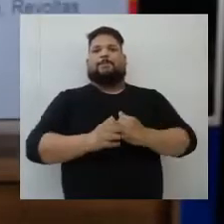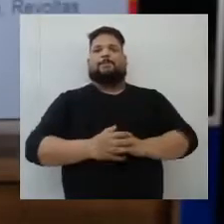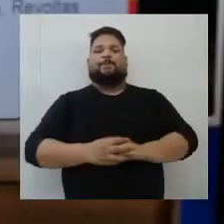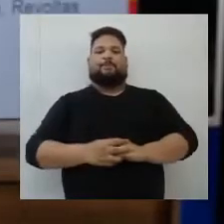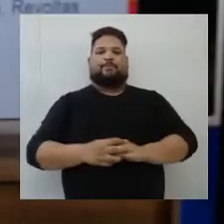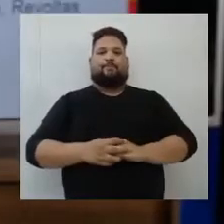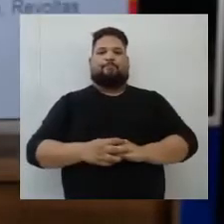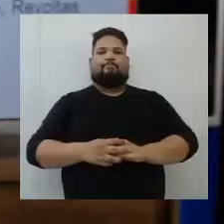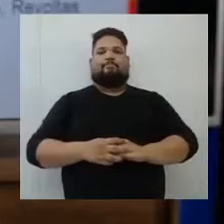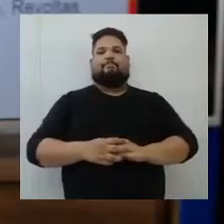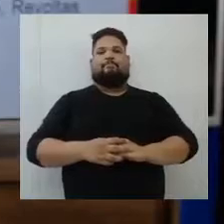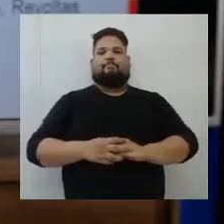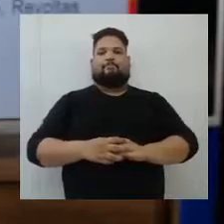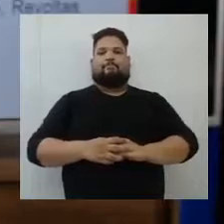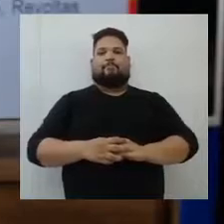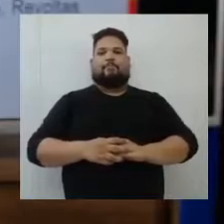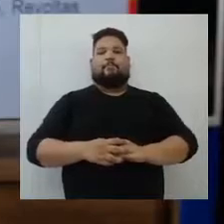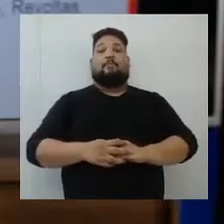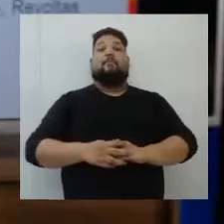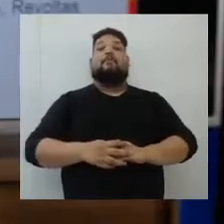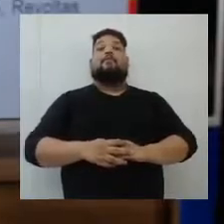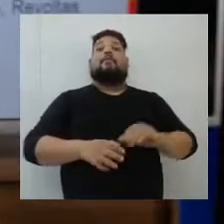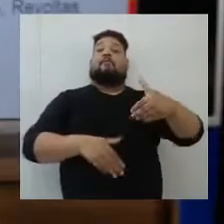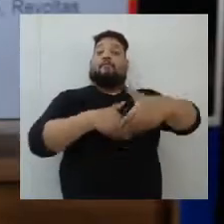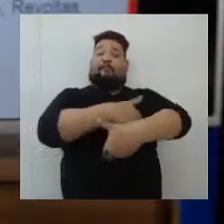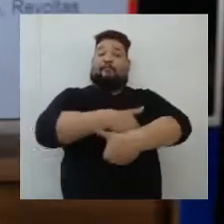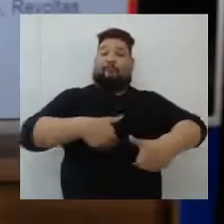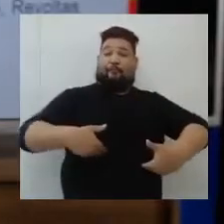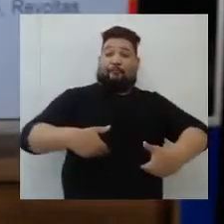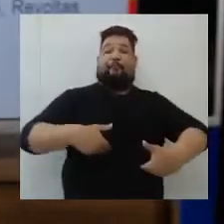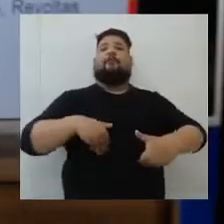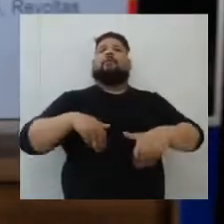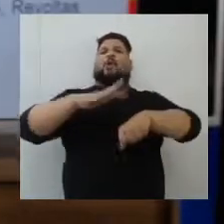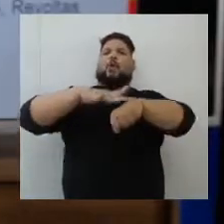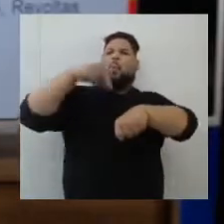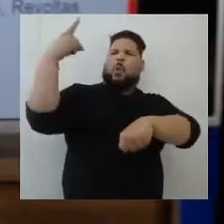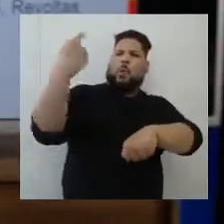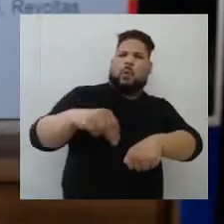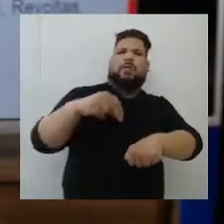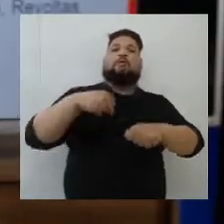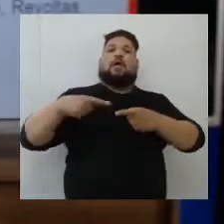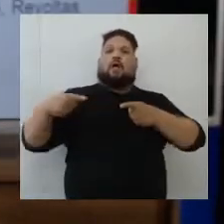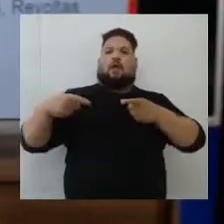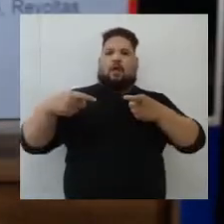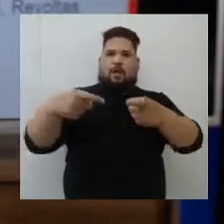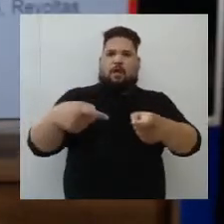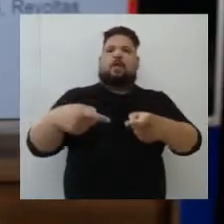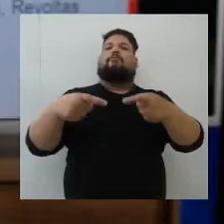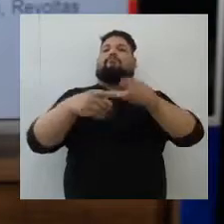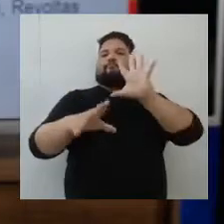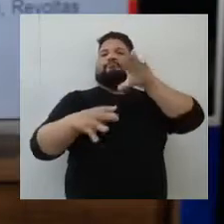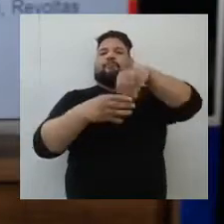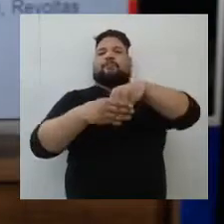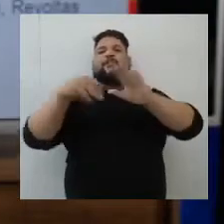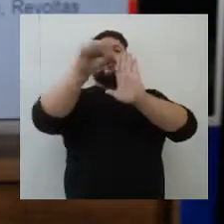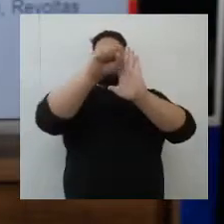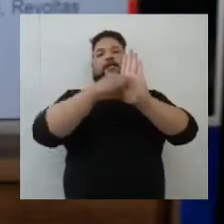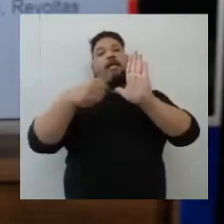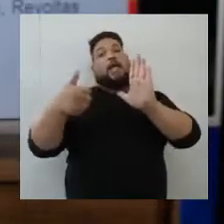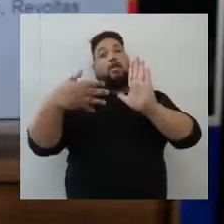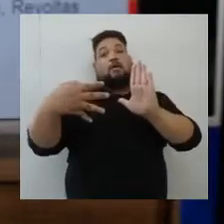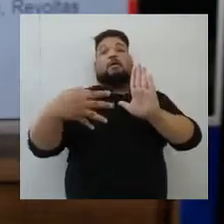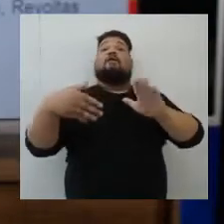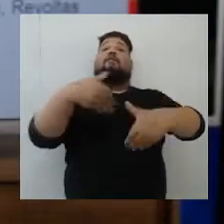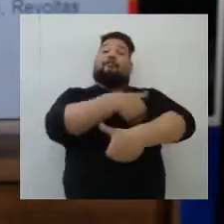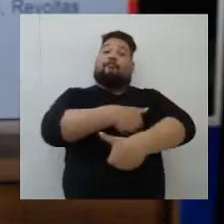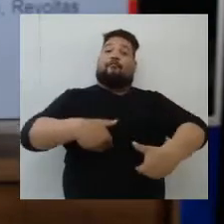Voltou? Então, a fome, a peste e a guerra são elementos presentes no século XIV. Essa fome vem